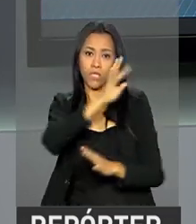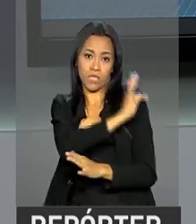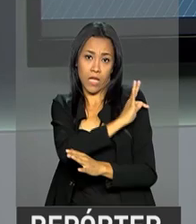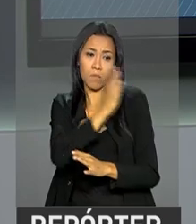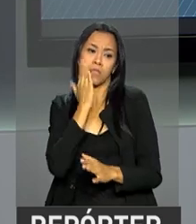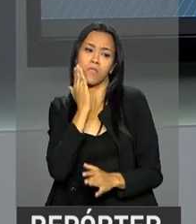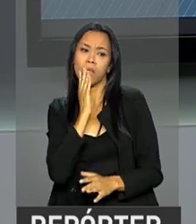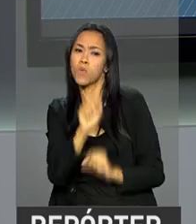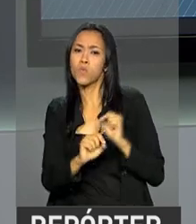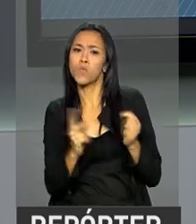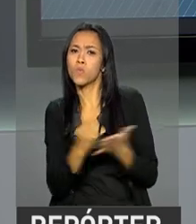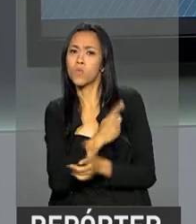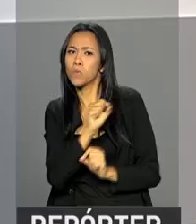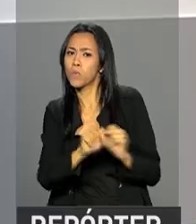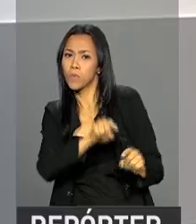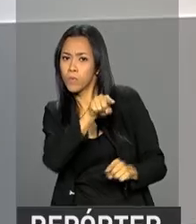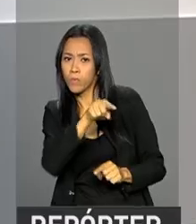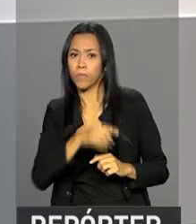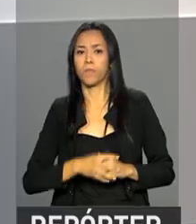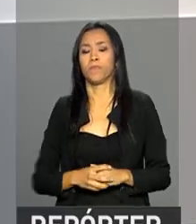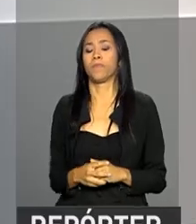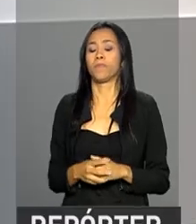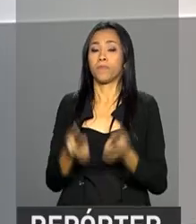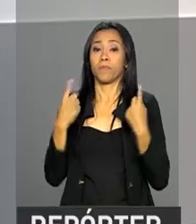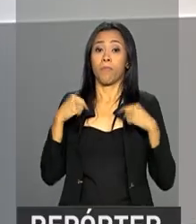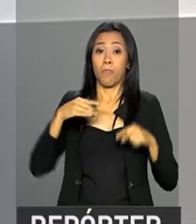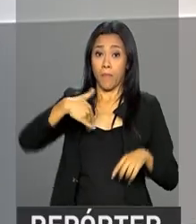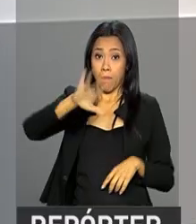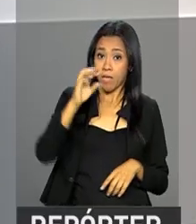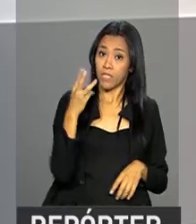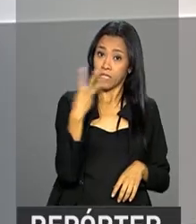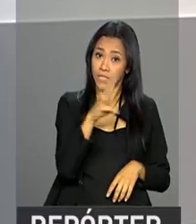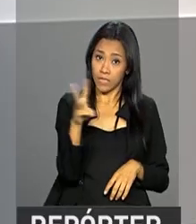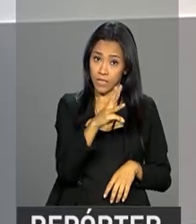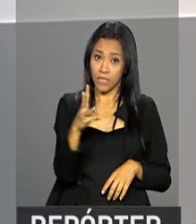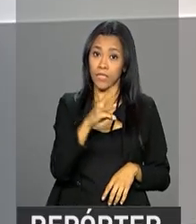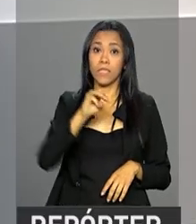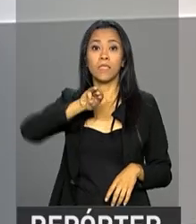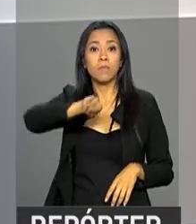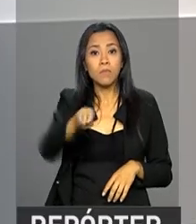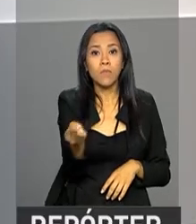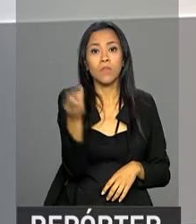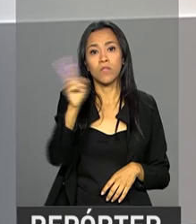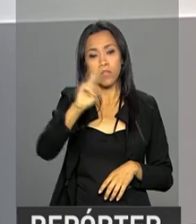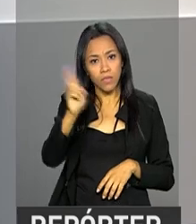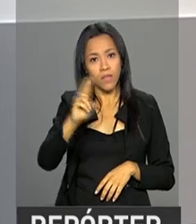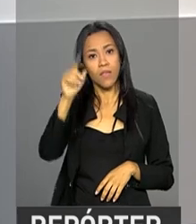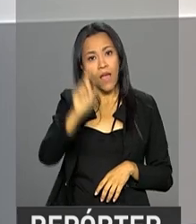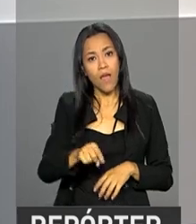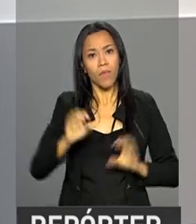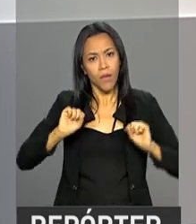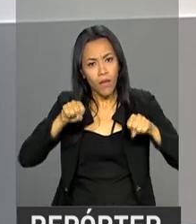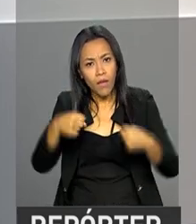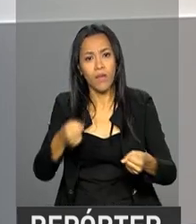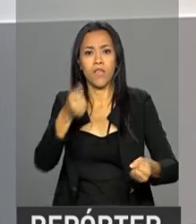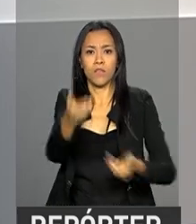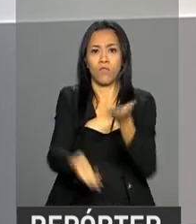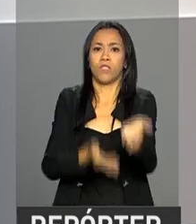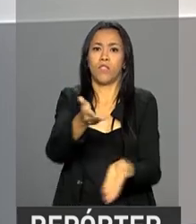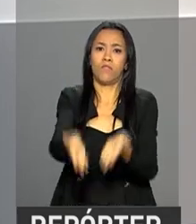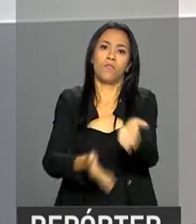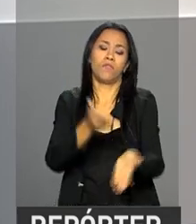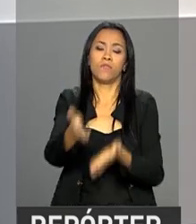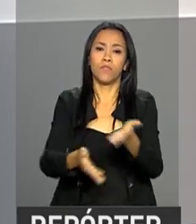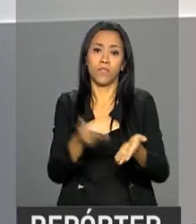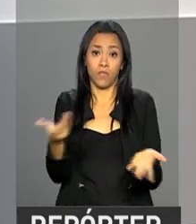para tratar do assunto mas 33 milhões de reais para reforçar o serviço de atendimento móvel de urgência